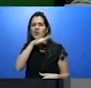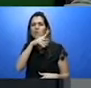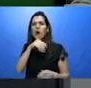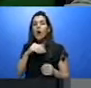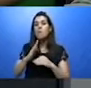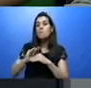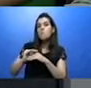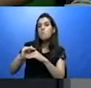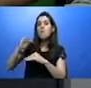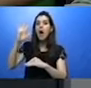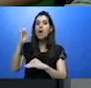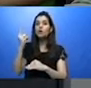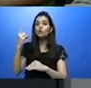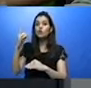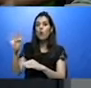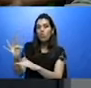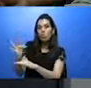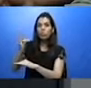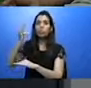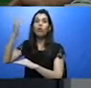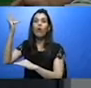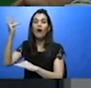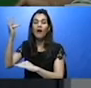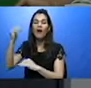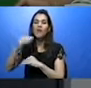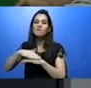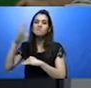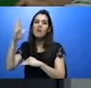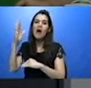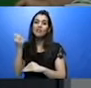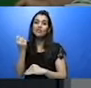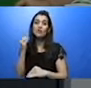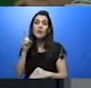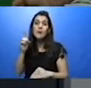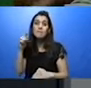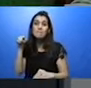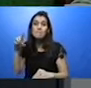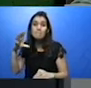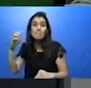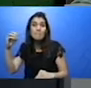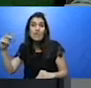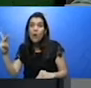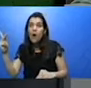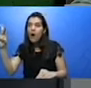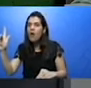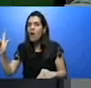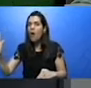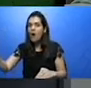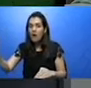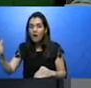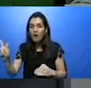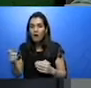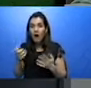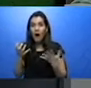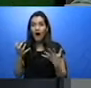mais de 1 tonelada, ele pesa mais de 1000 quilogramas. Olha que interessante. Então, vamos